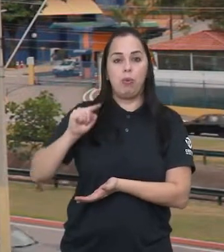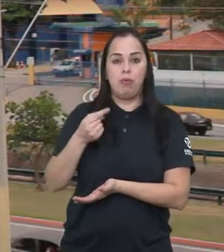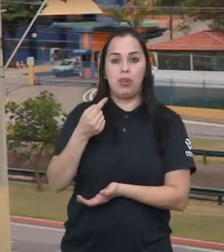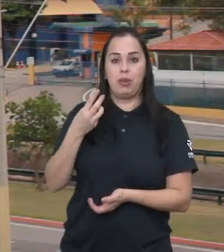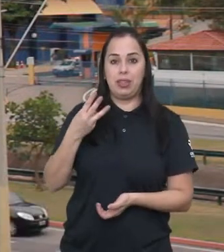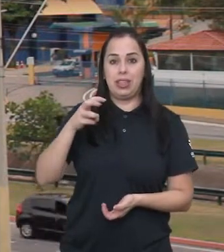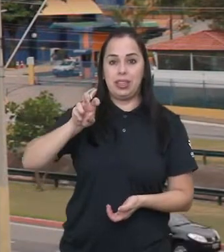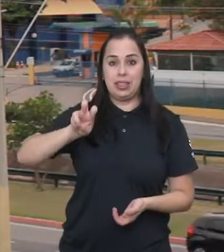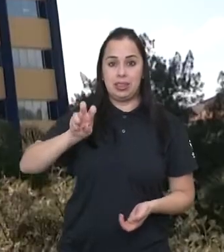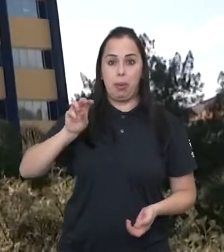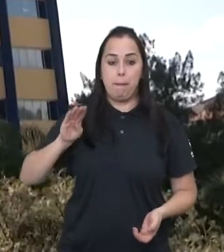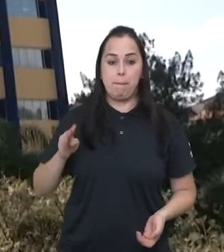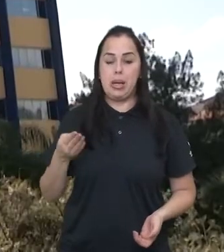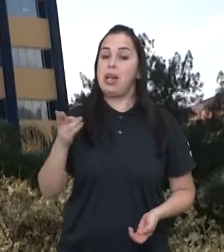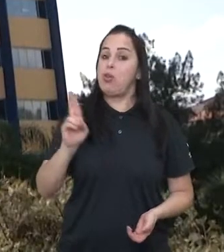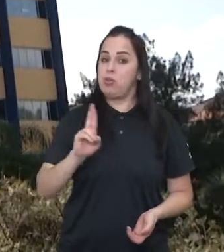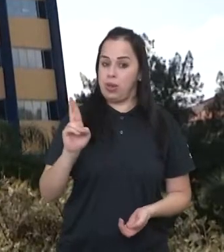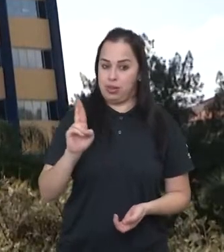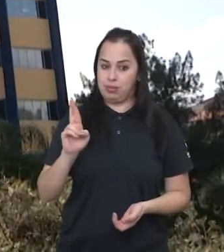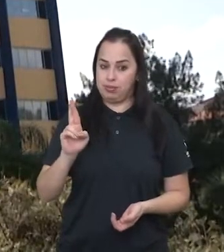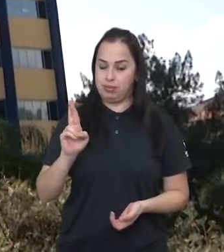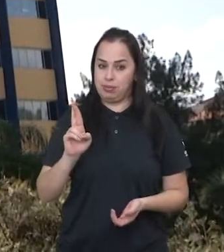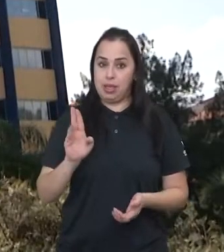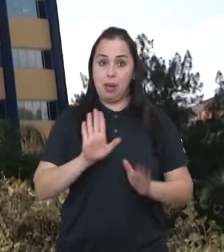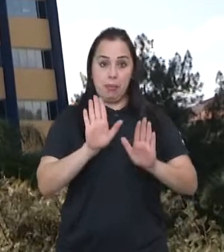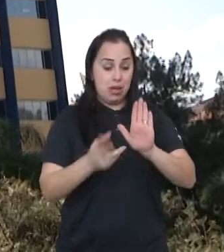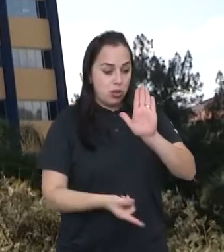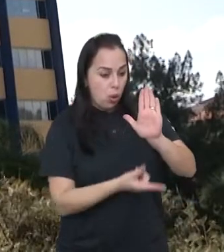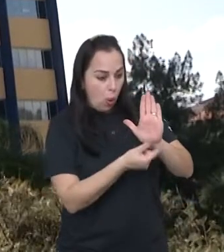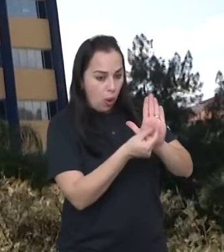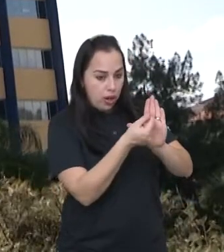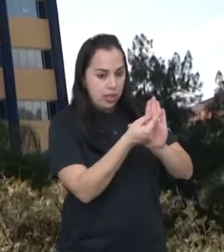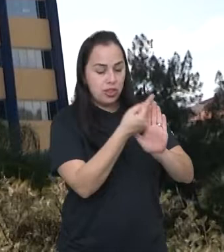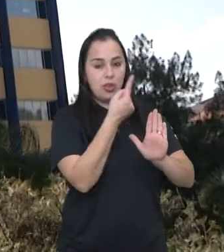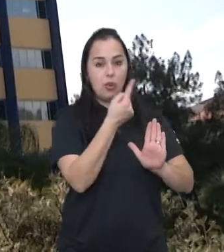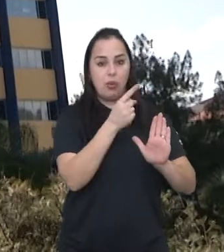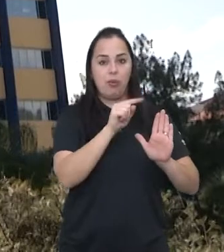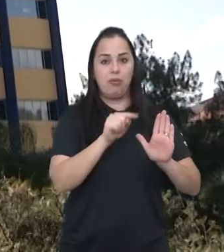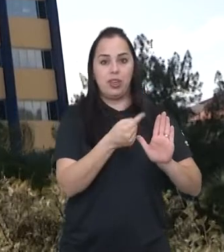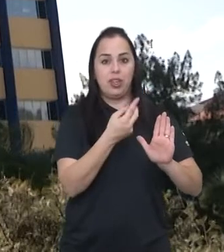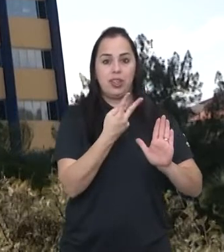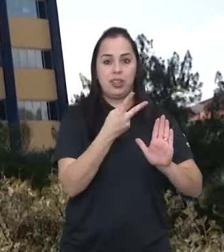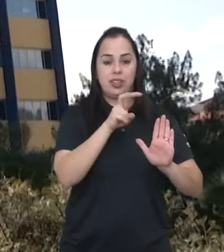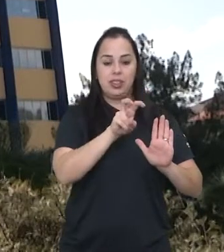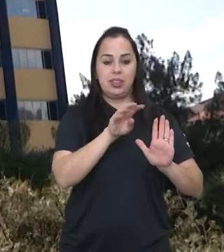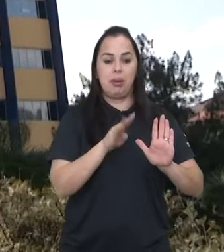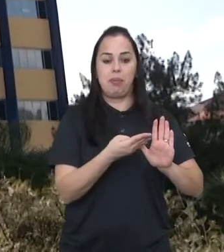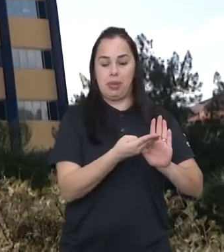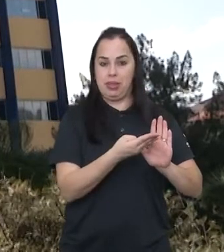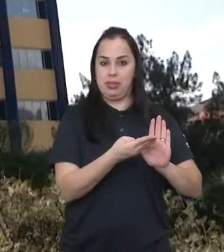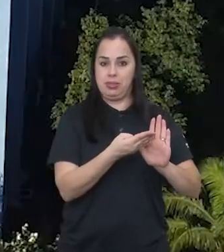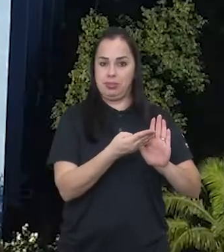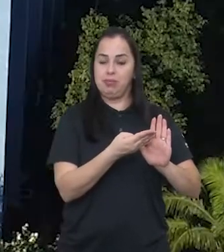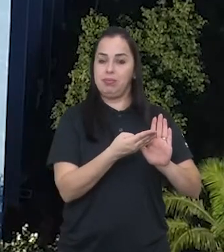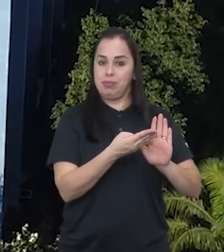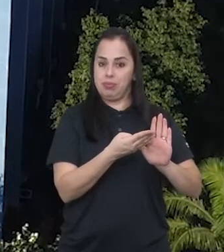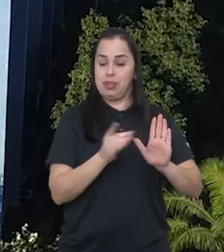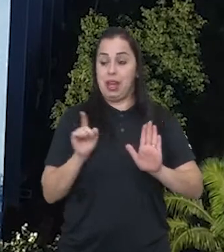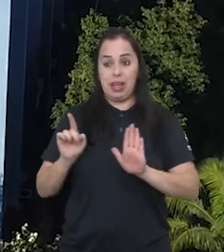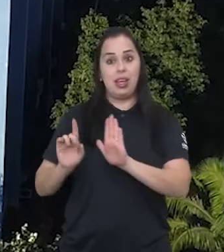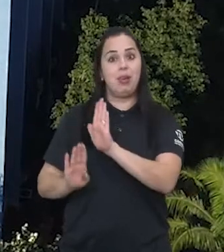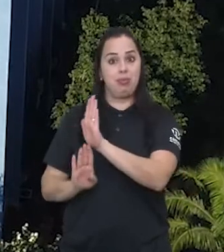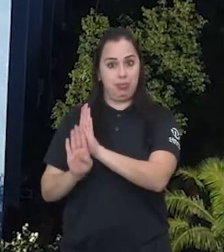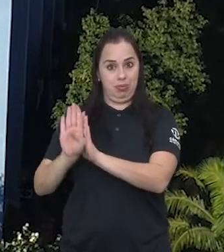1,35 bilhão de reais, sendo que o orçado para o período foi de 1,25 bilhão, ou seja,